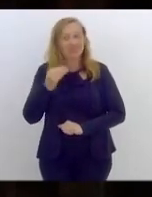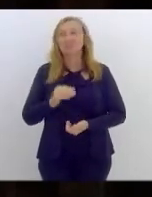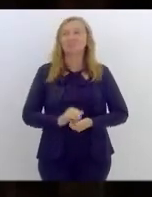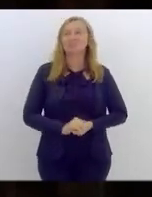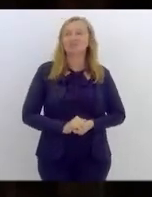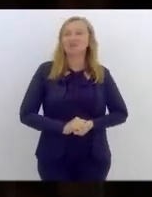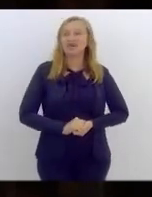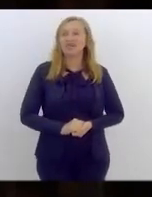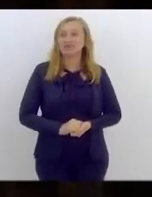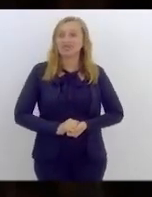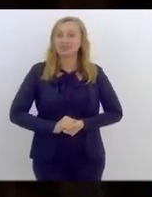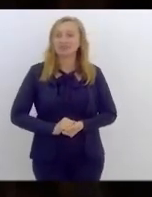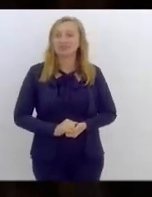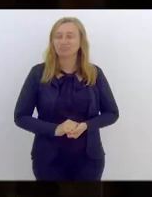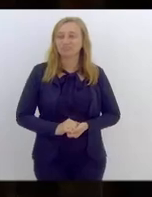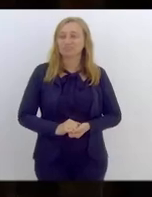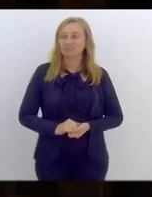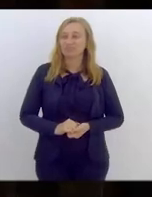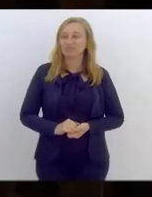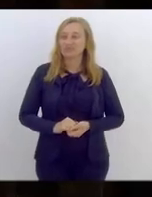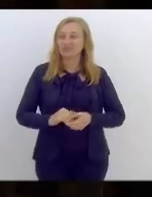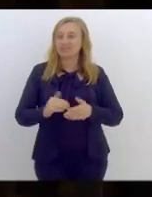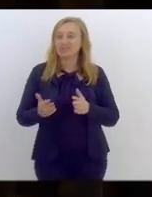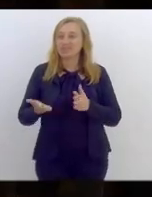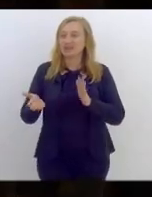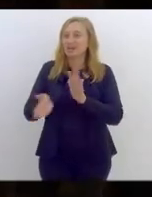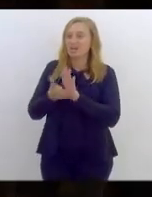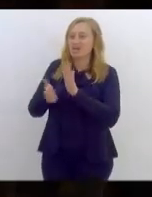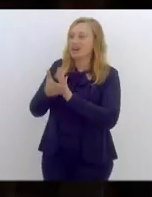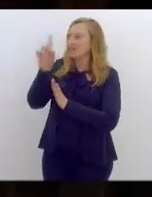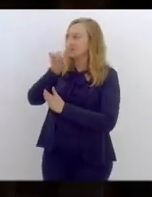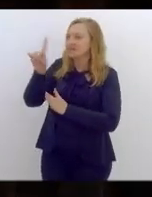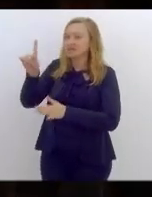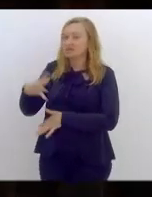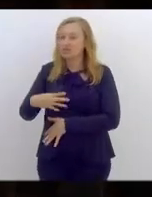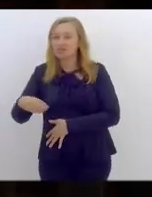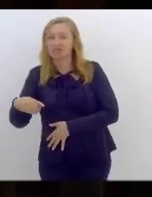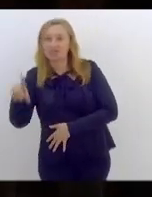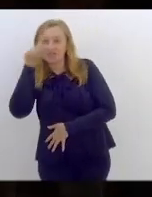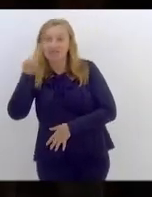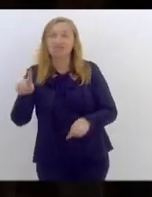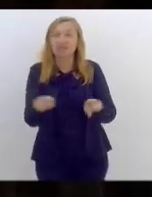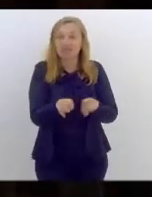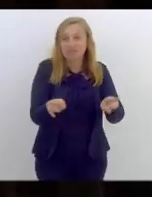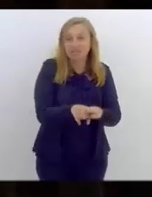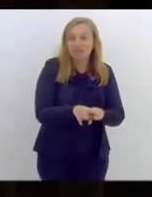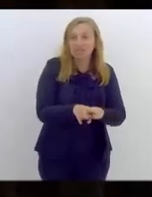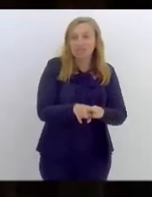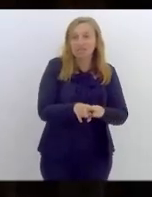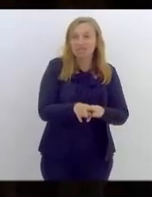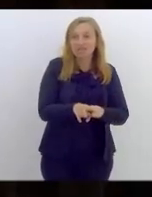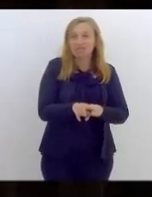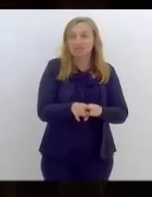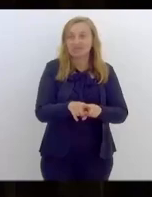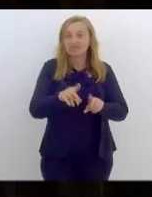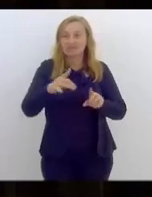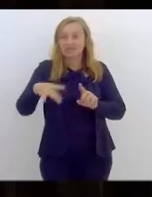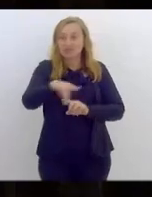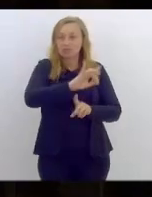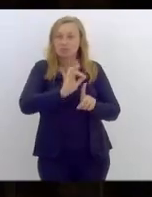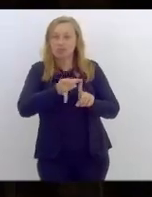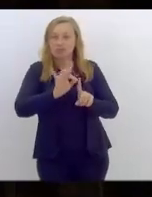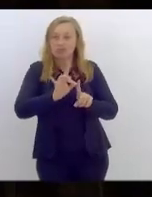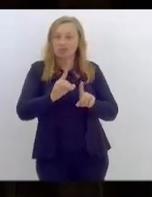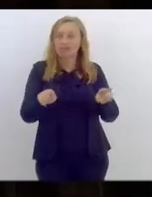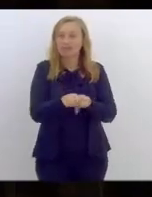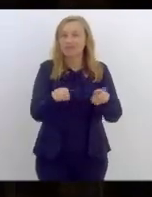assim. Louvado seja meu Deus, e o Filho de Deus também, o Divino Espírito Santo, Nossa